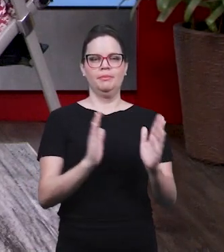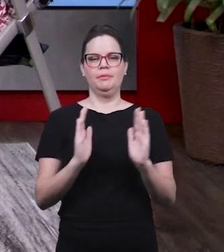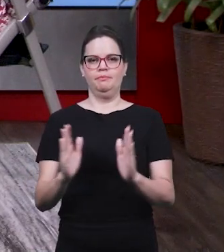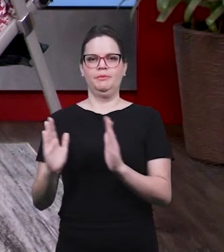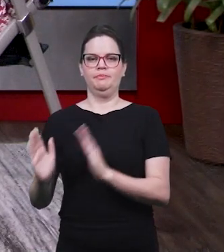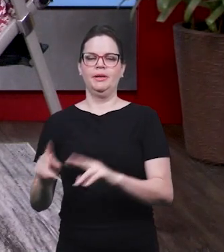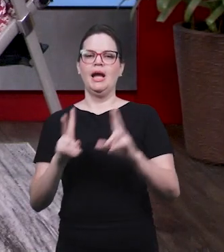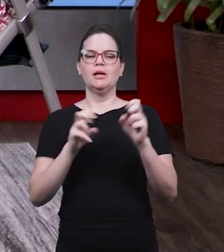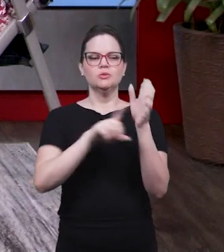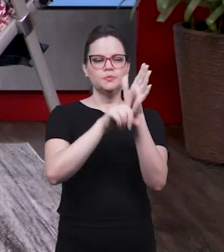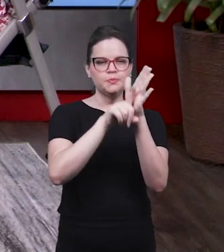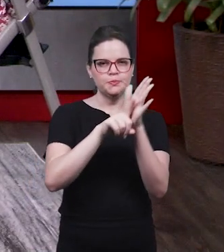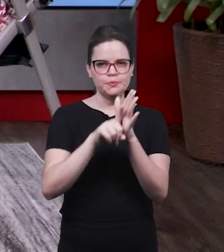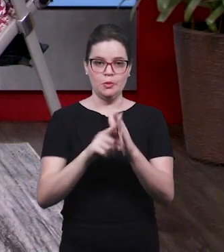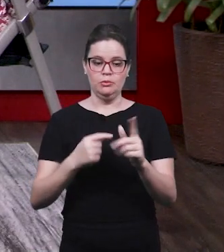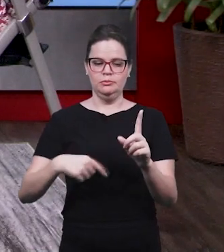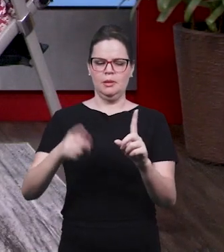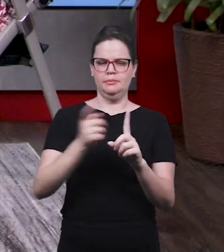Eu observei no meu filho